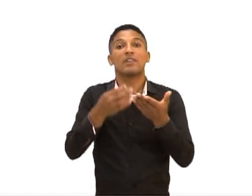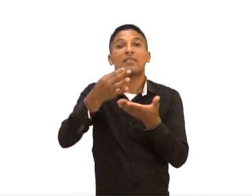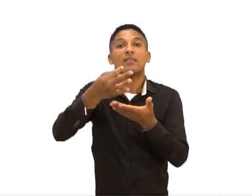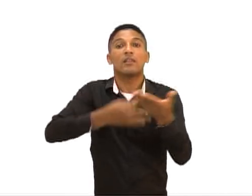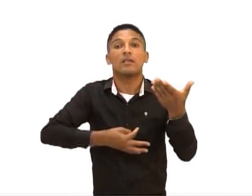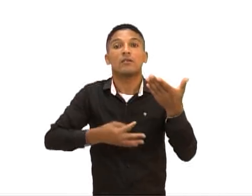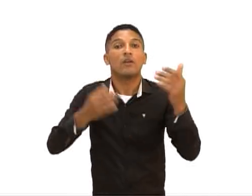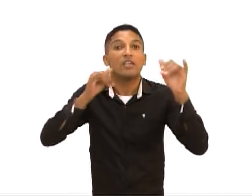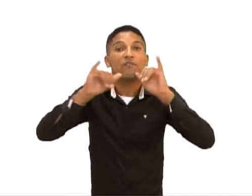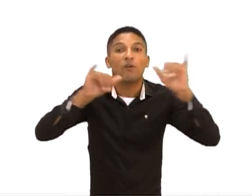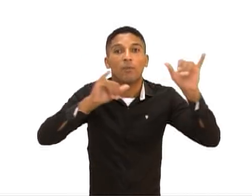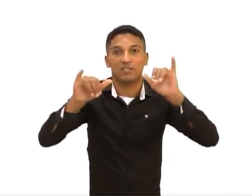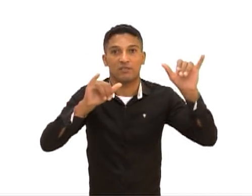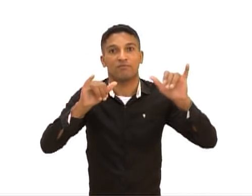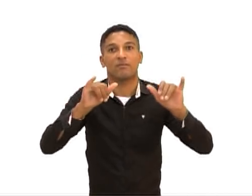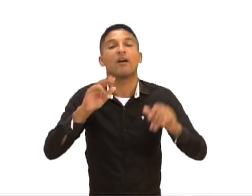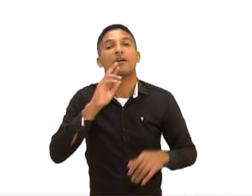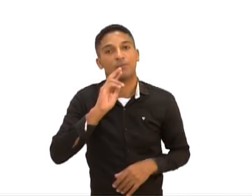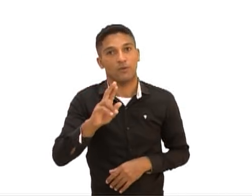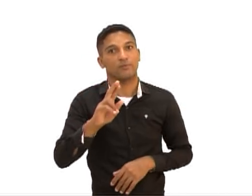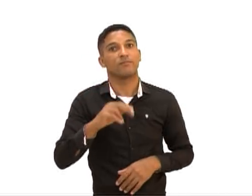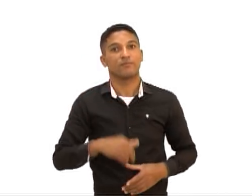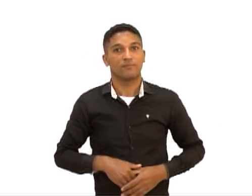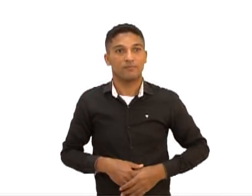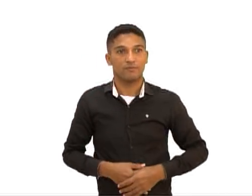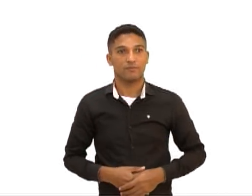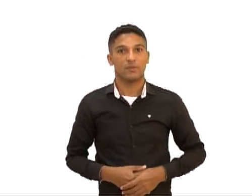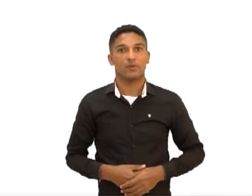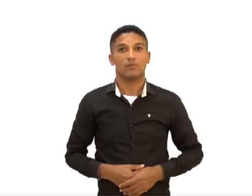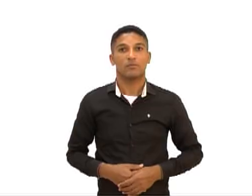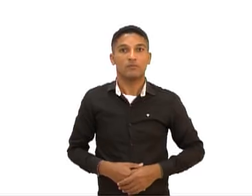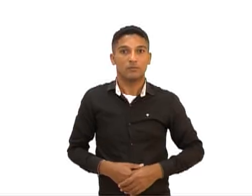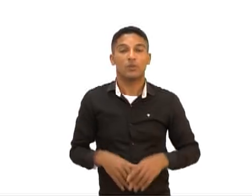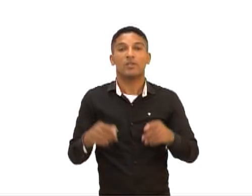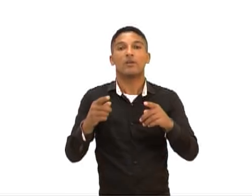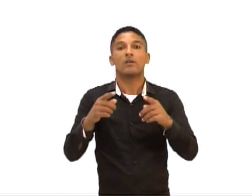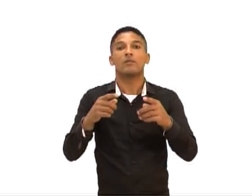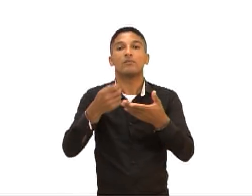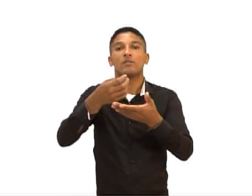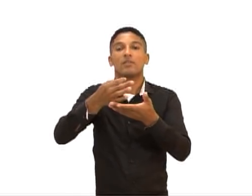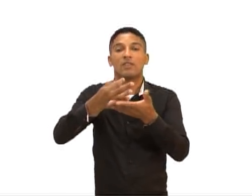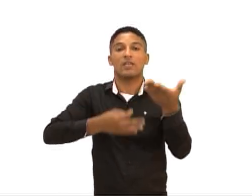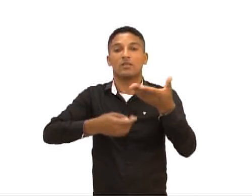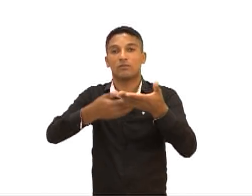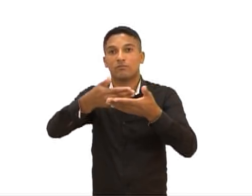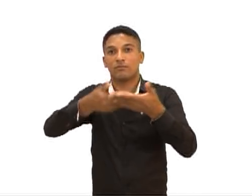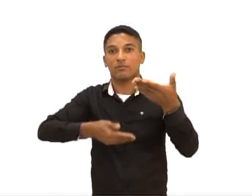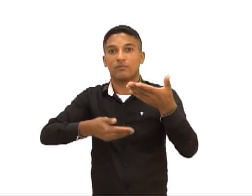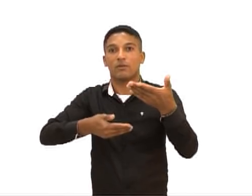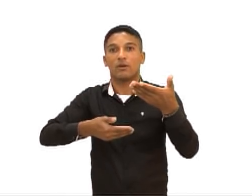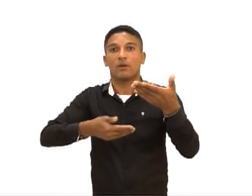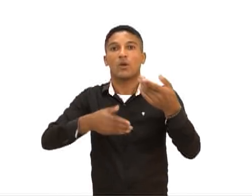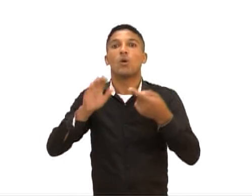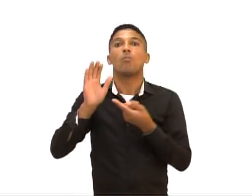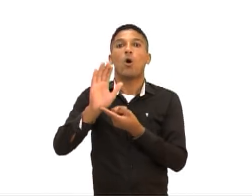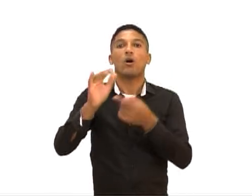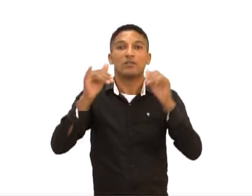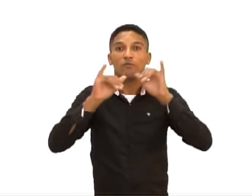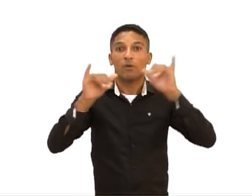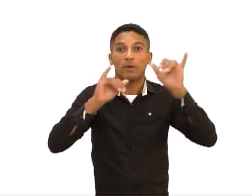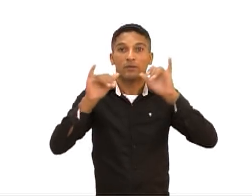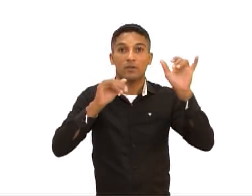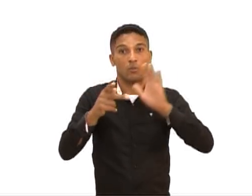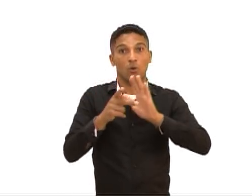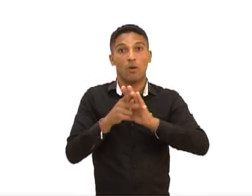livros. Na questão 2 agora, observe o início do texto, que relações de causa e